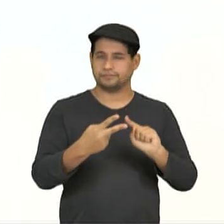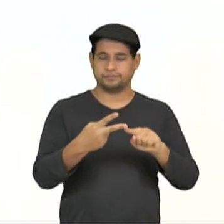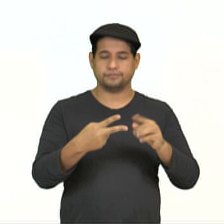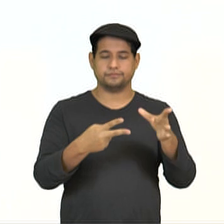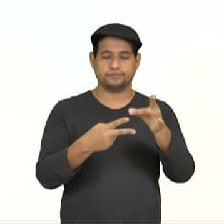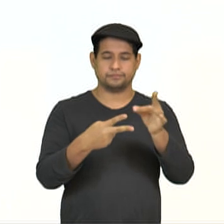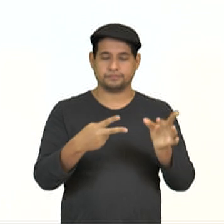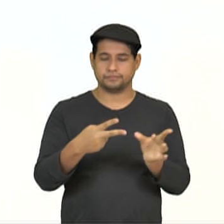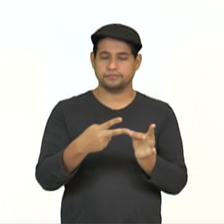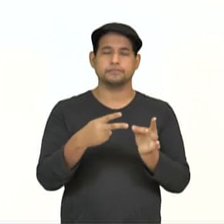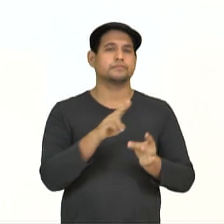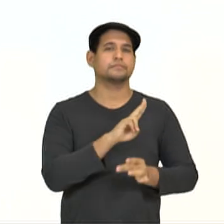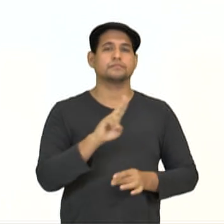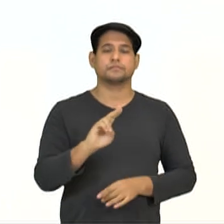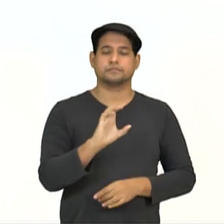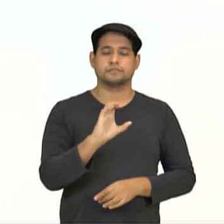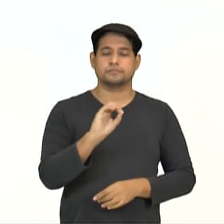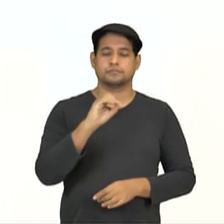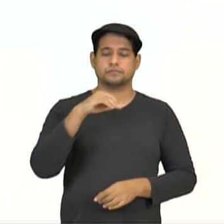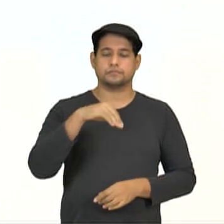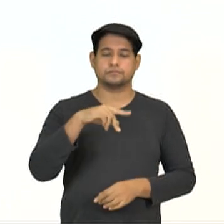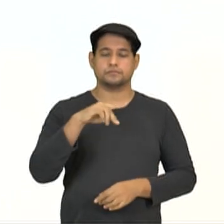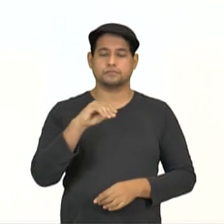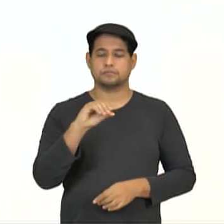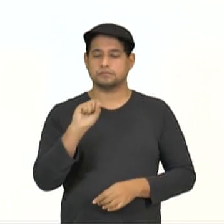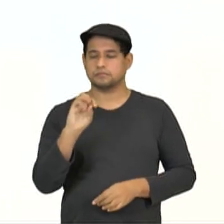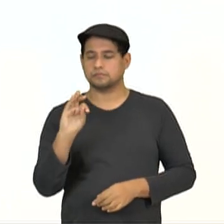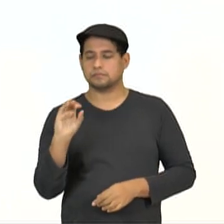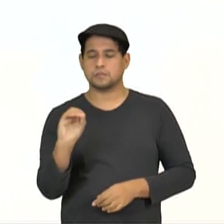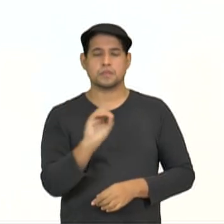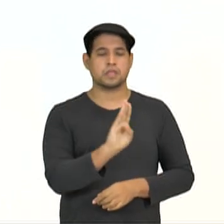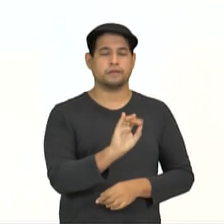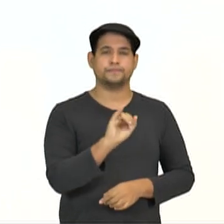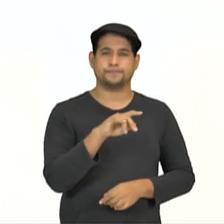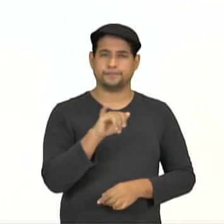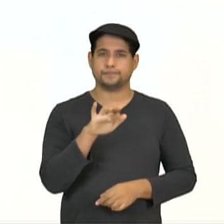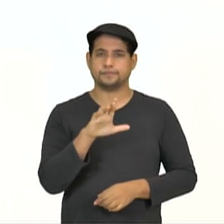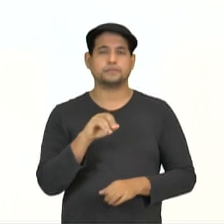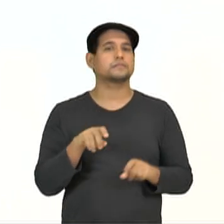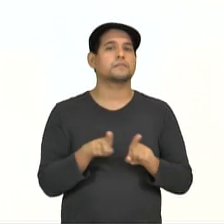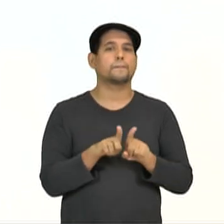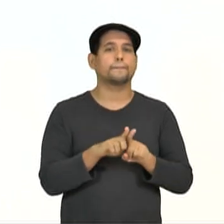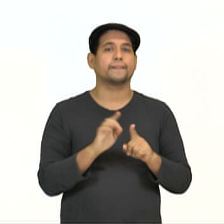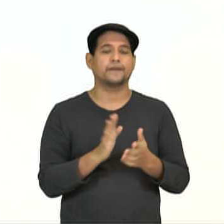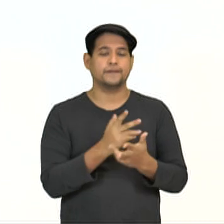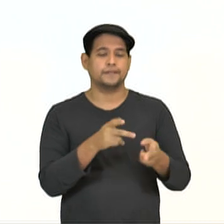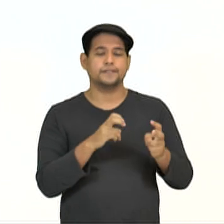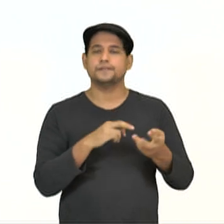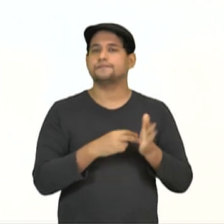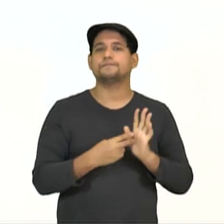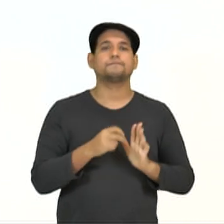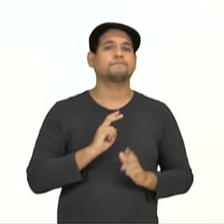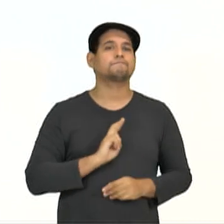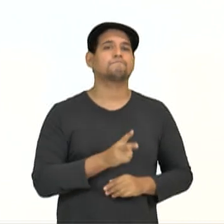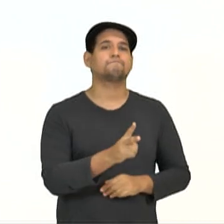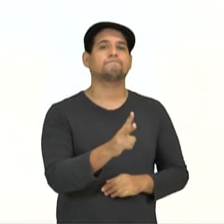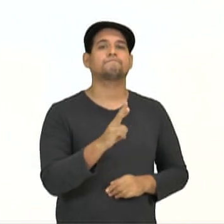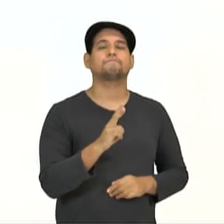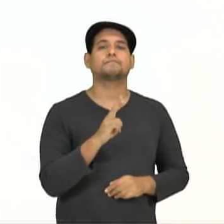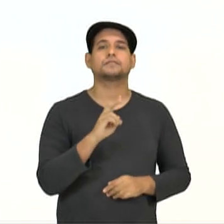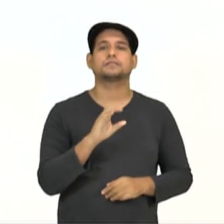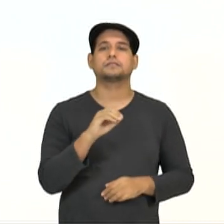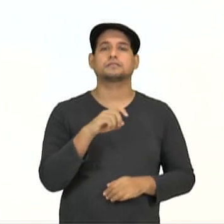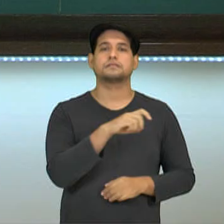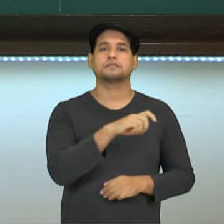elementos, por isso esse nome composto binário, tá? E um desses elementos é sempre o